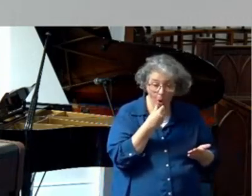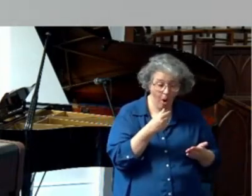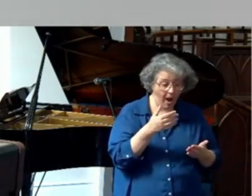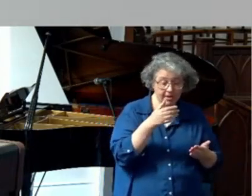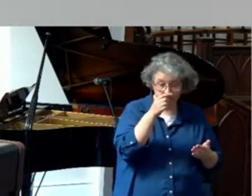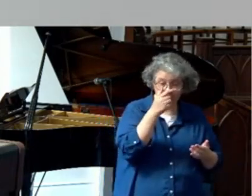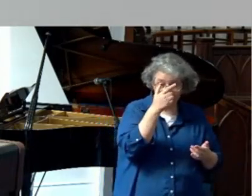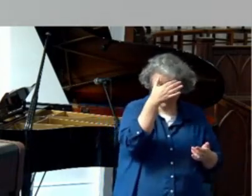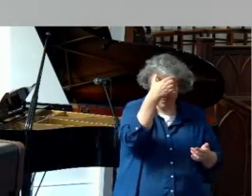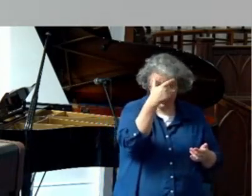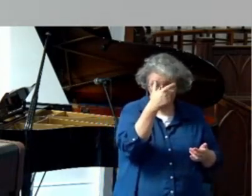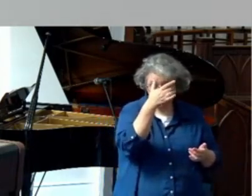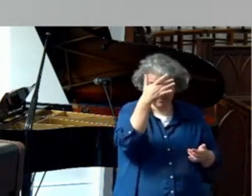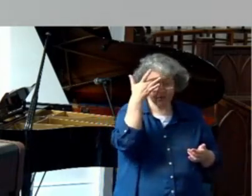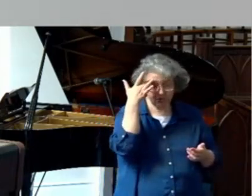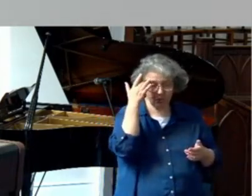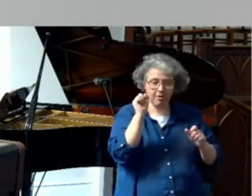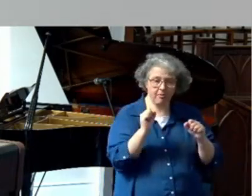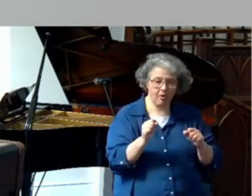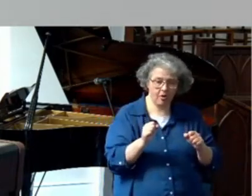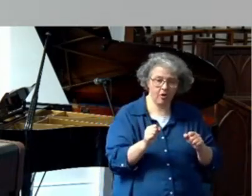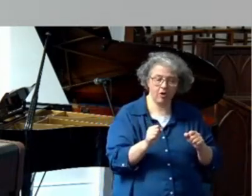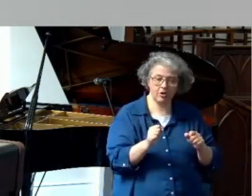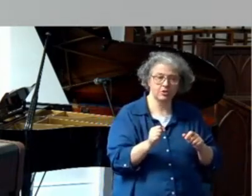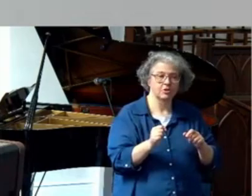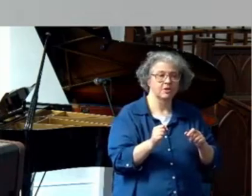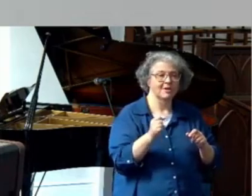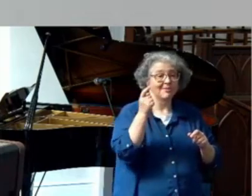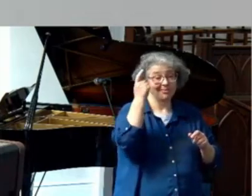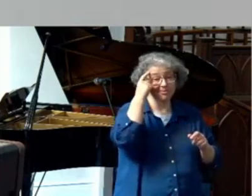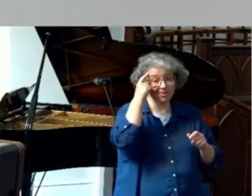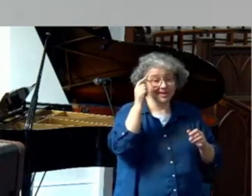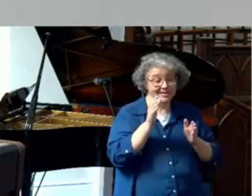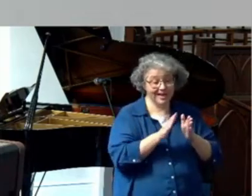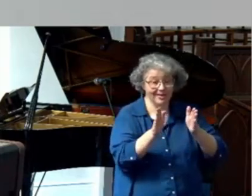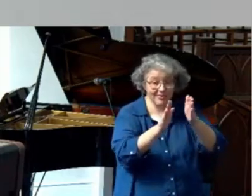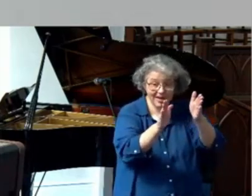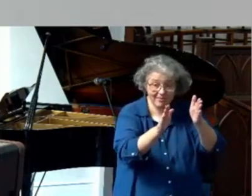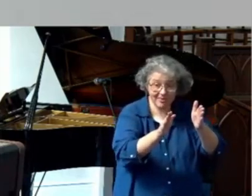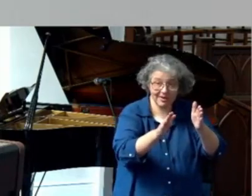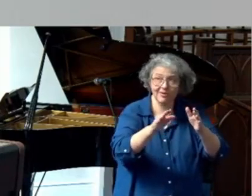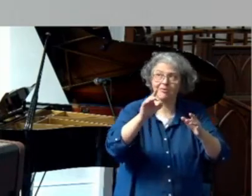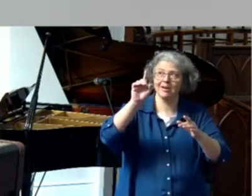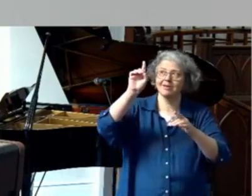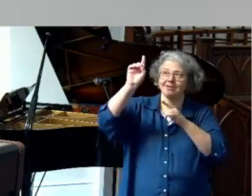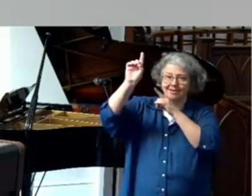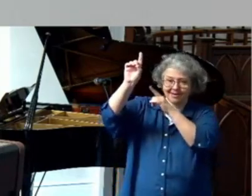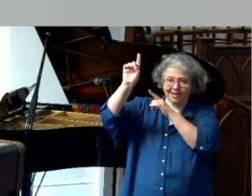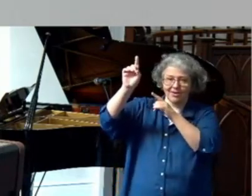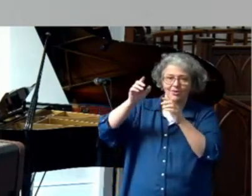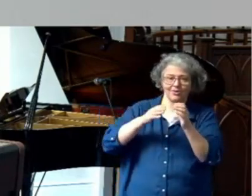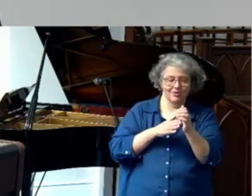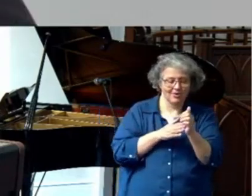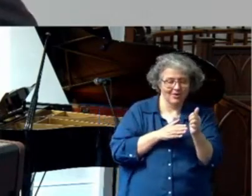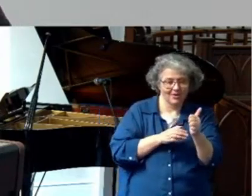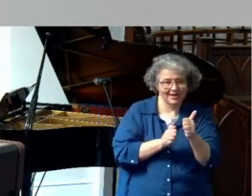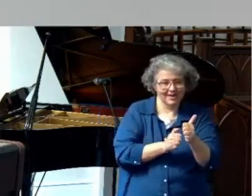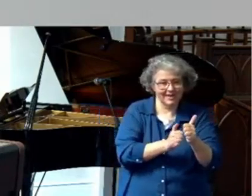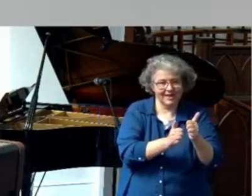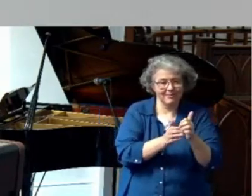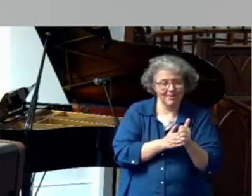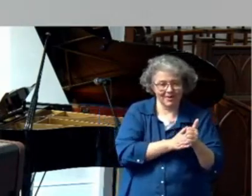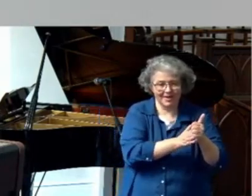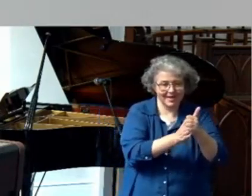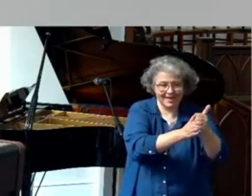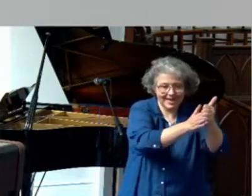16 a 20, que fala sobre a parábola do rico insensato, que planeja sem consultar Deus, achando